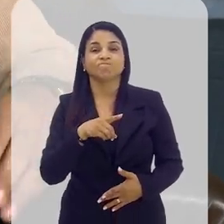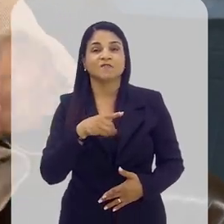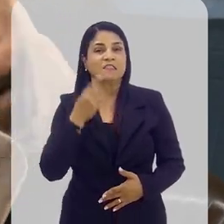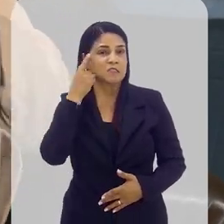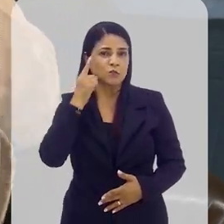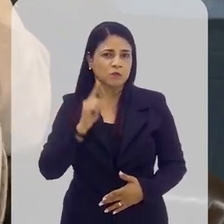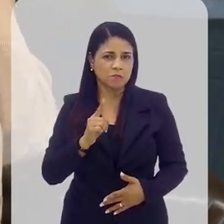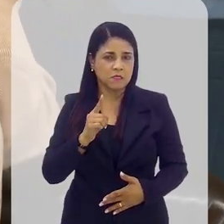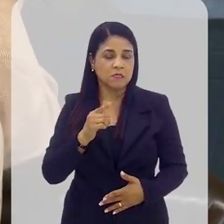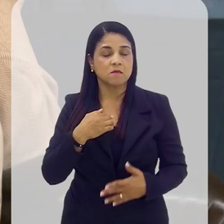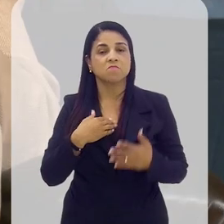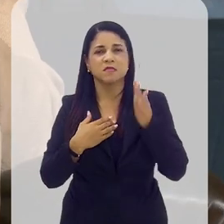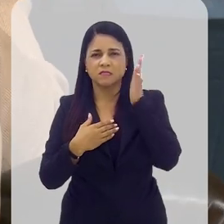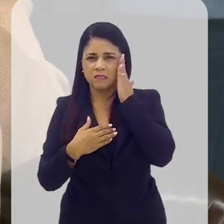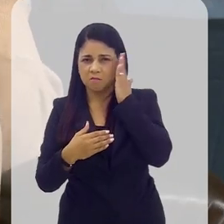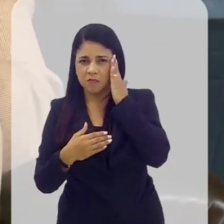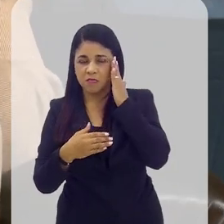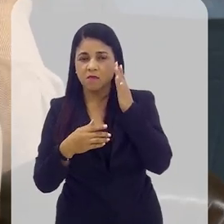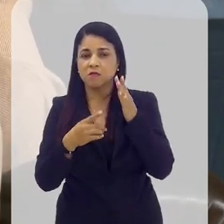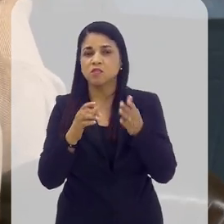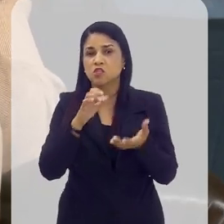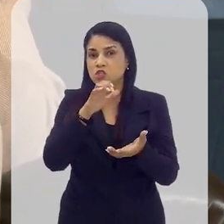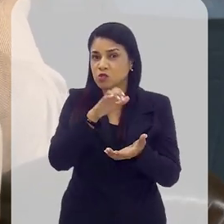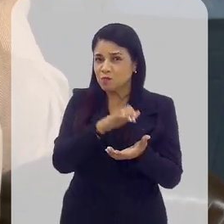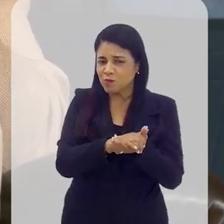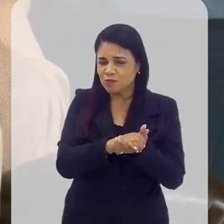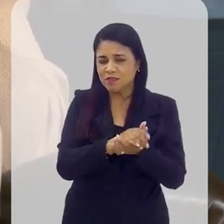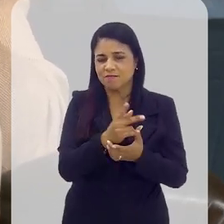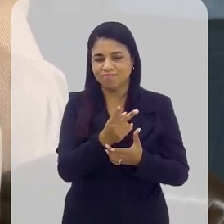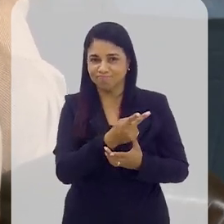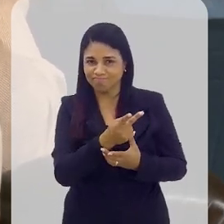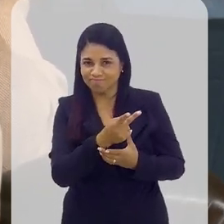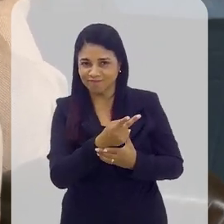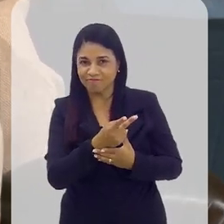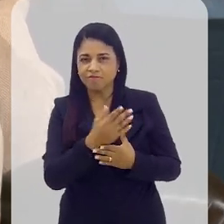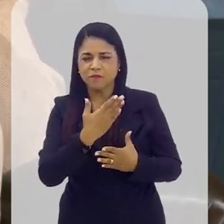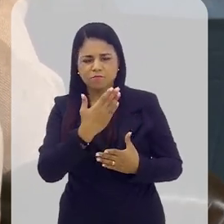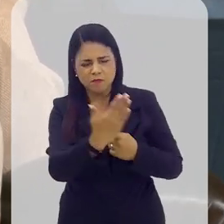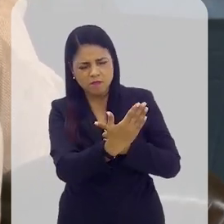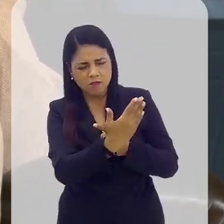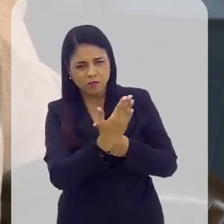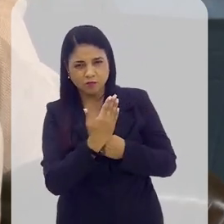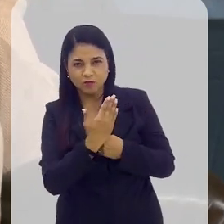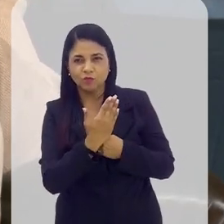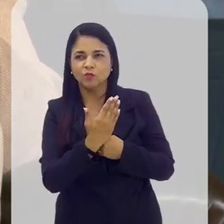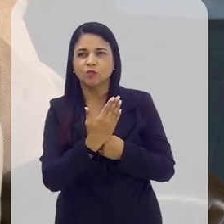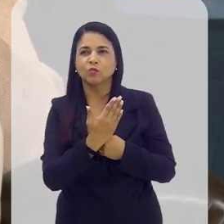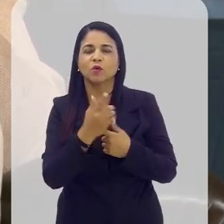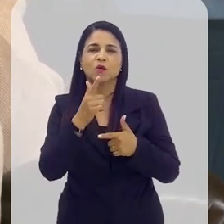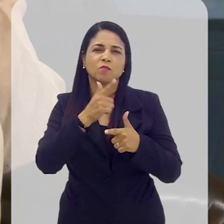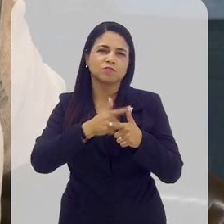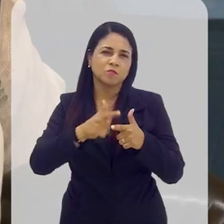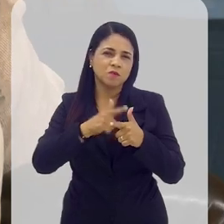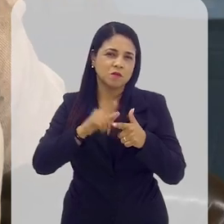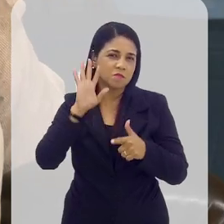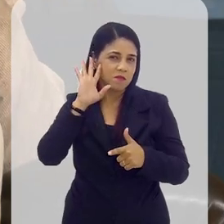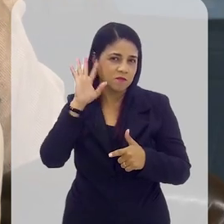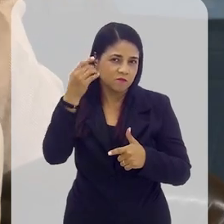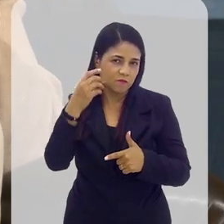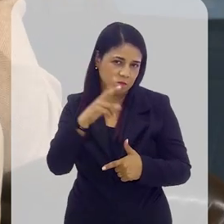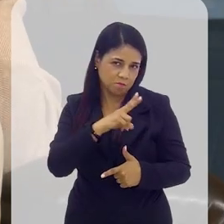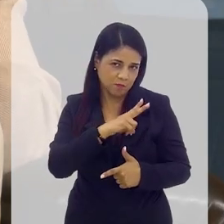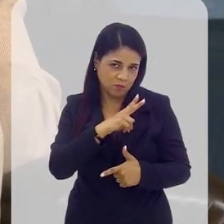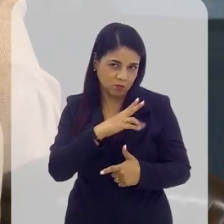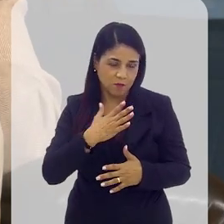saber, sabendo, tanto ele quanto a mulher dele ajudaram muito a esse meu problema pessoal e